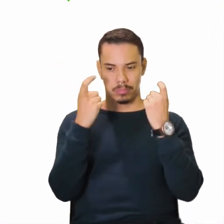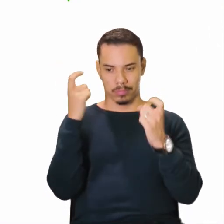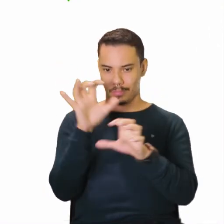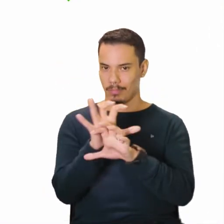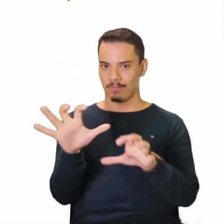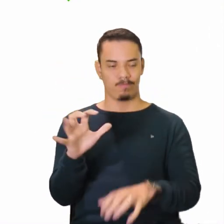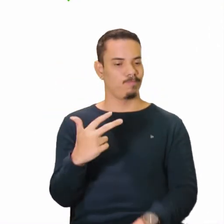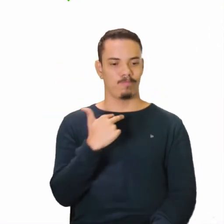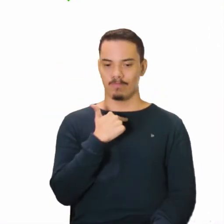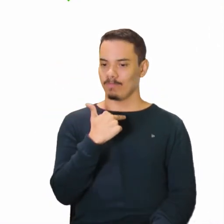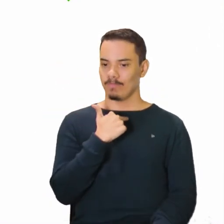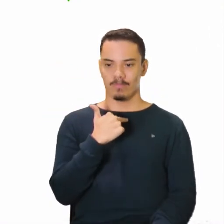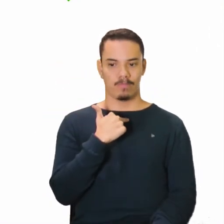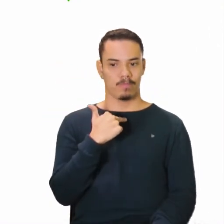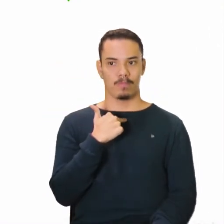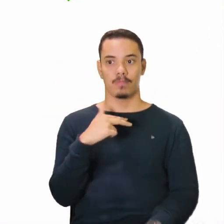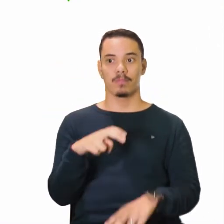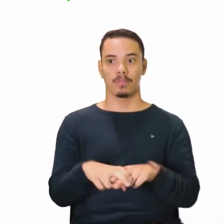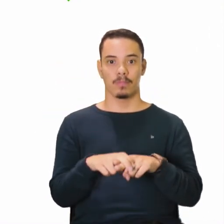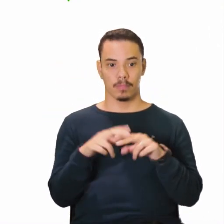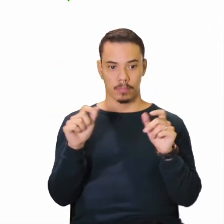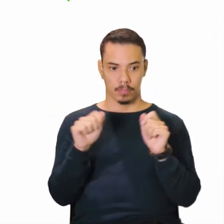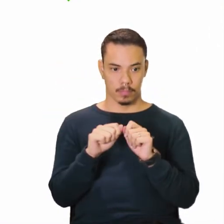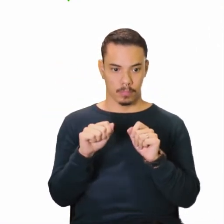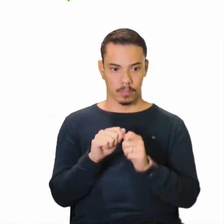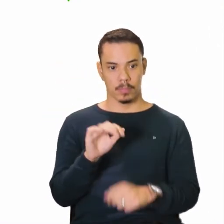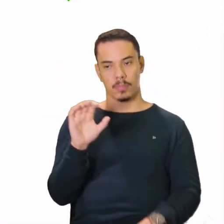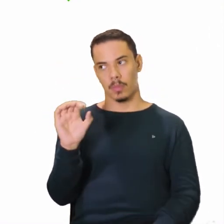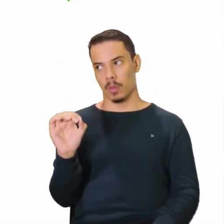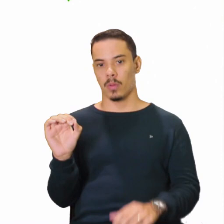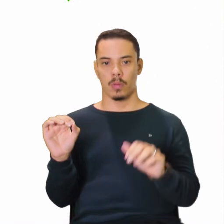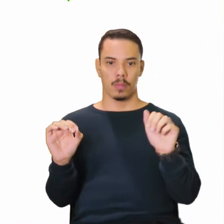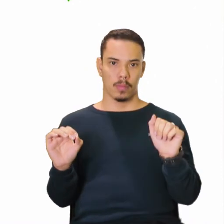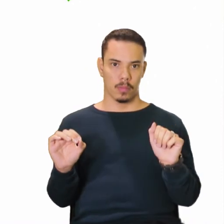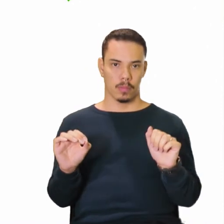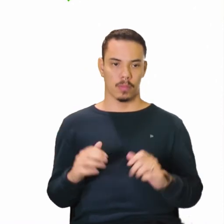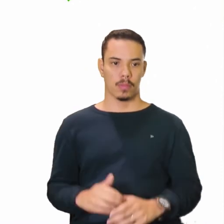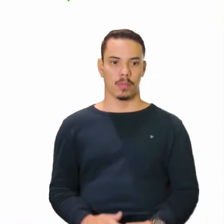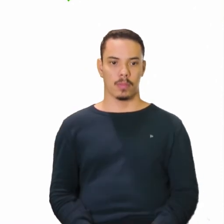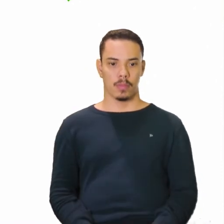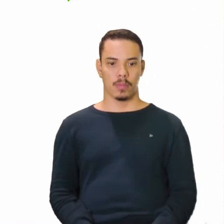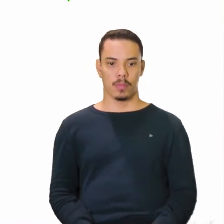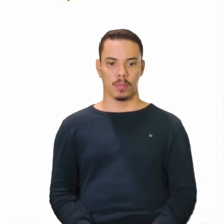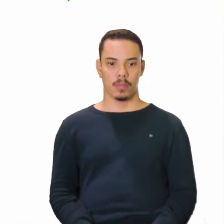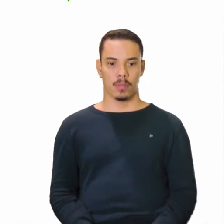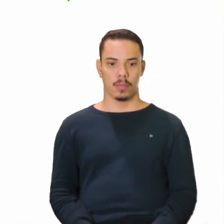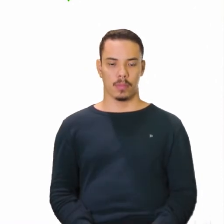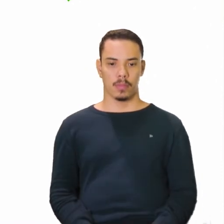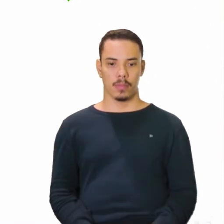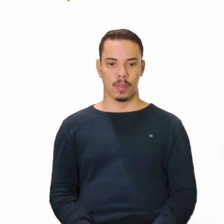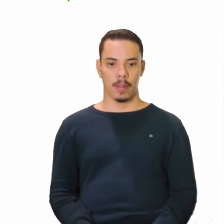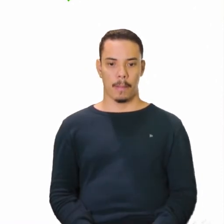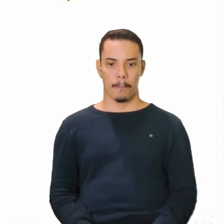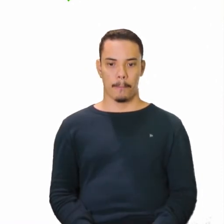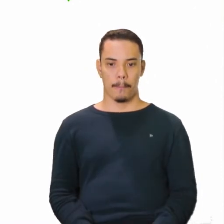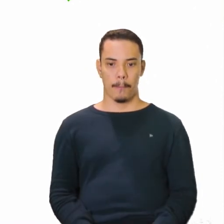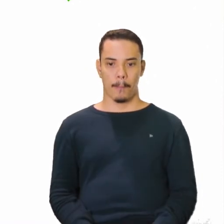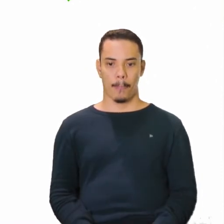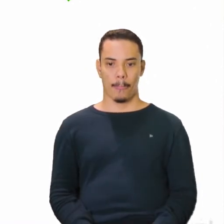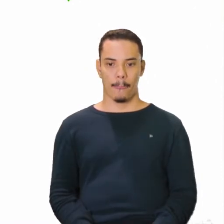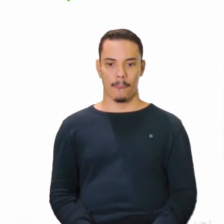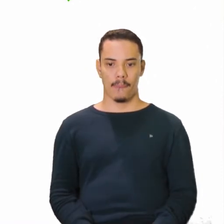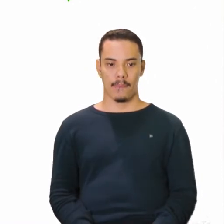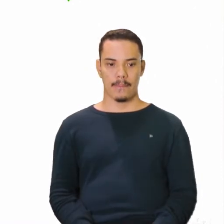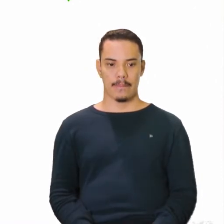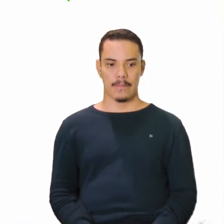preocupação. Então, nós temos o e a no singular ou no plural, quando equivalem a isto, aquilo,